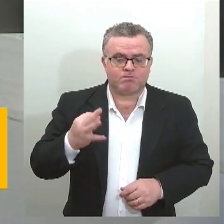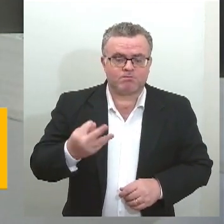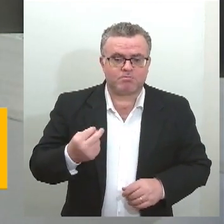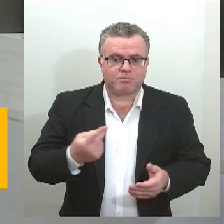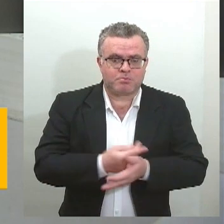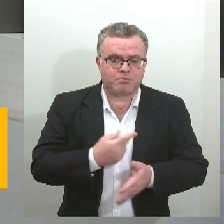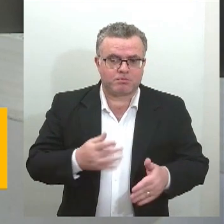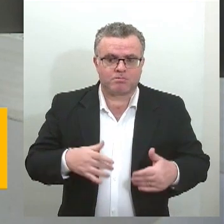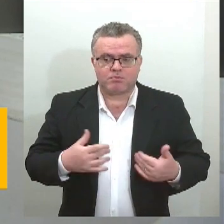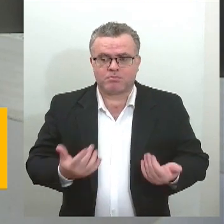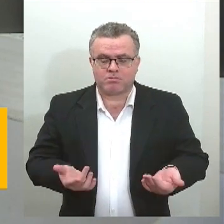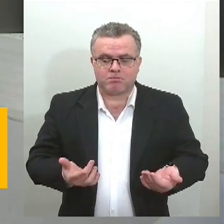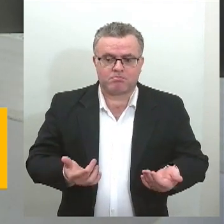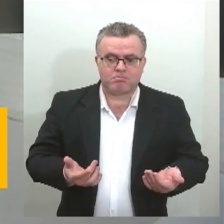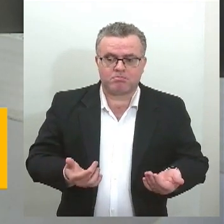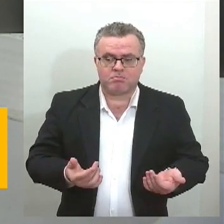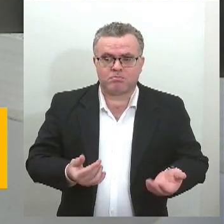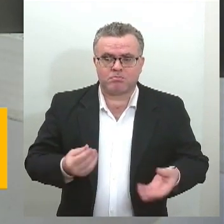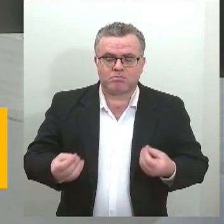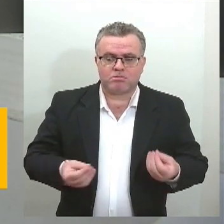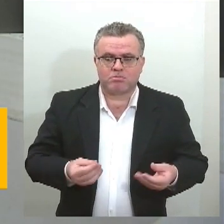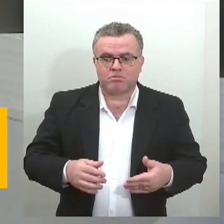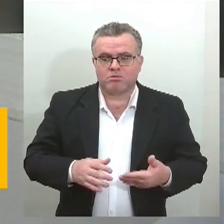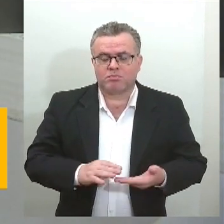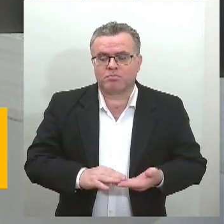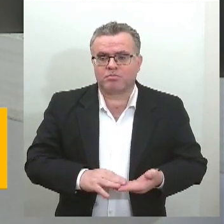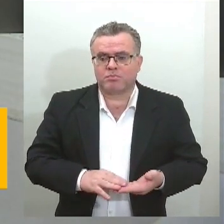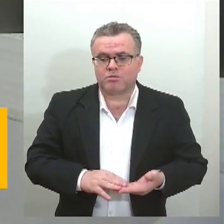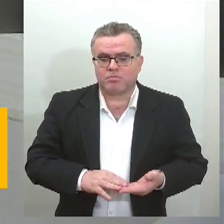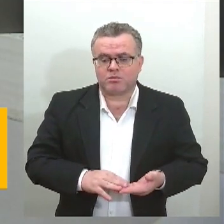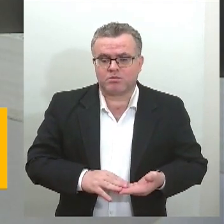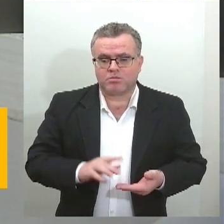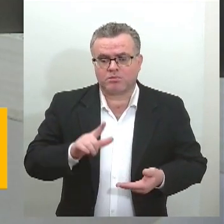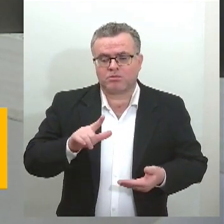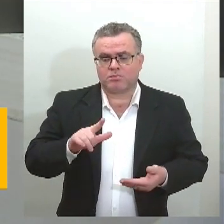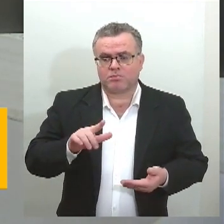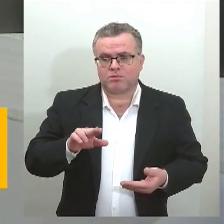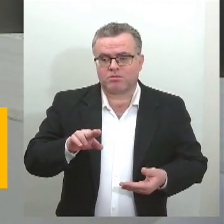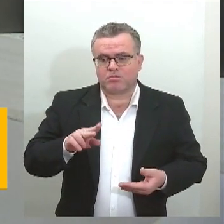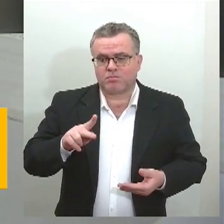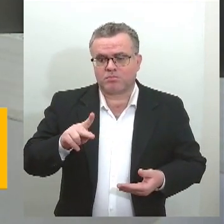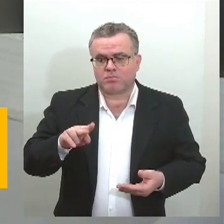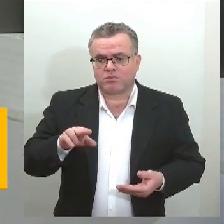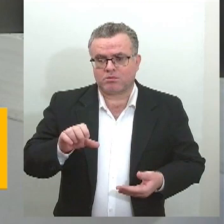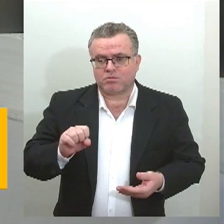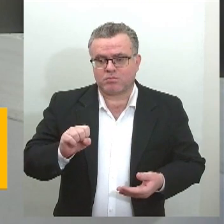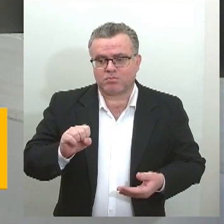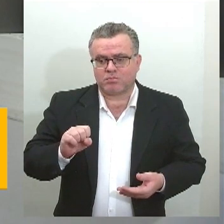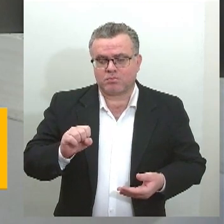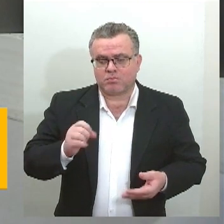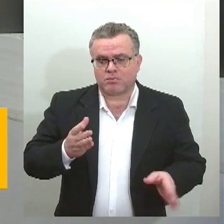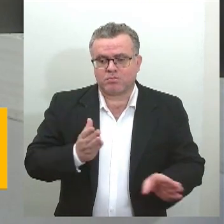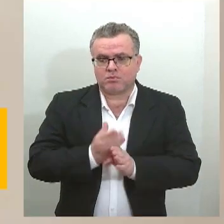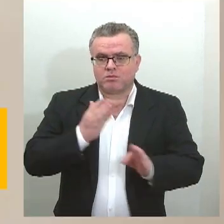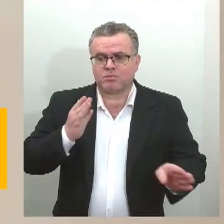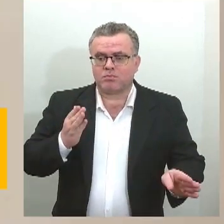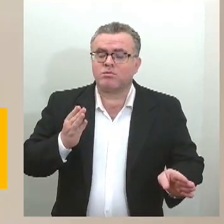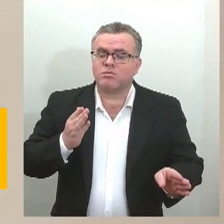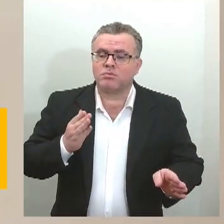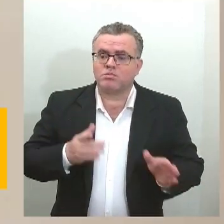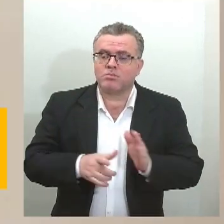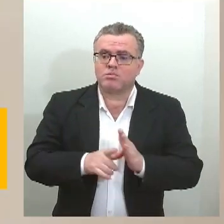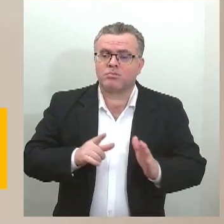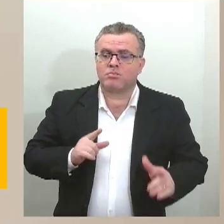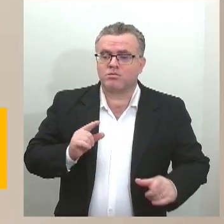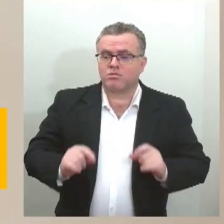tiver? Sim. O lúpus é uma doença que às vezes é de difícil diagnóstico, porque a sintomatologia